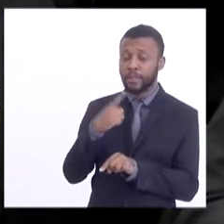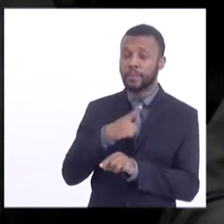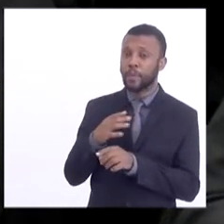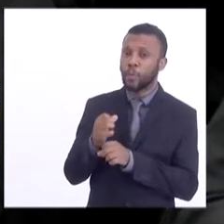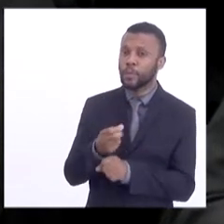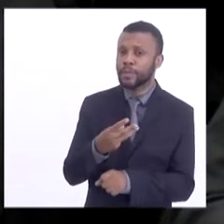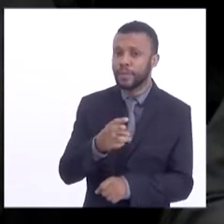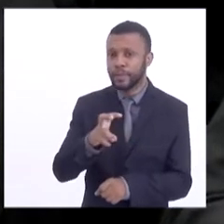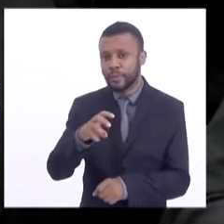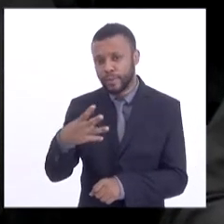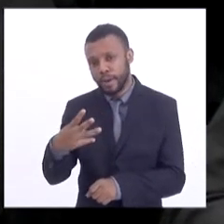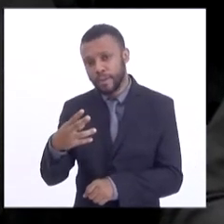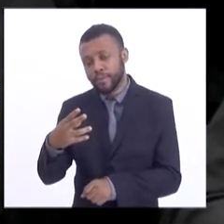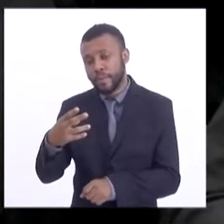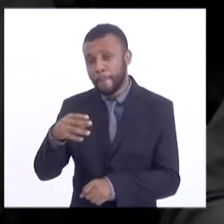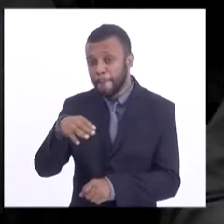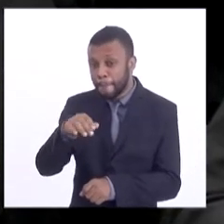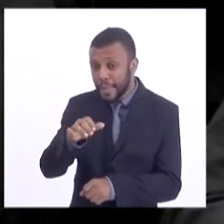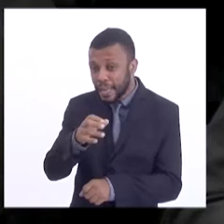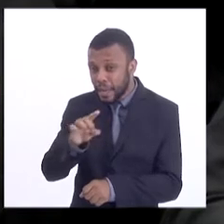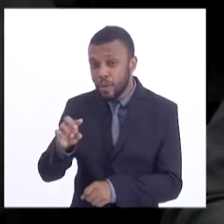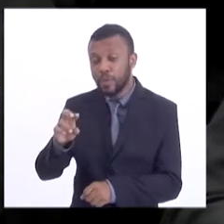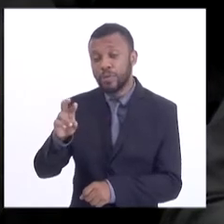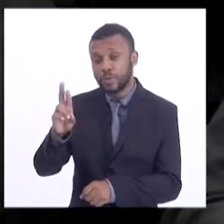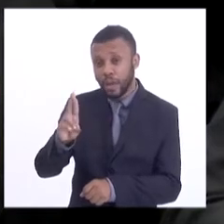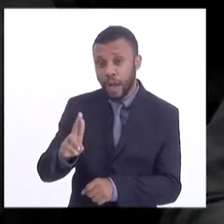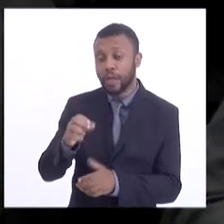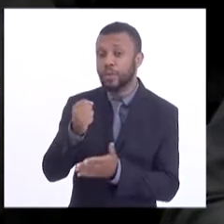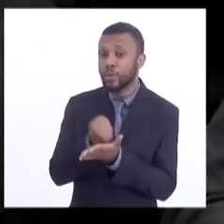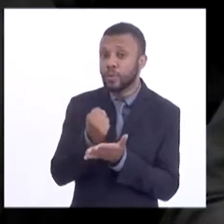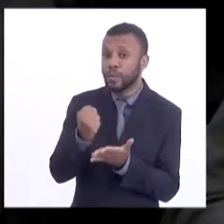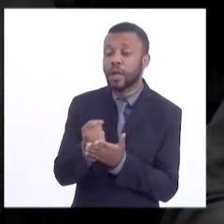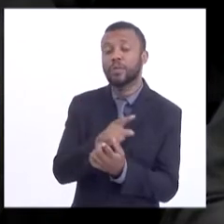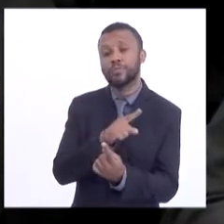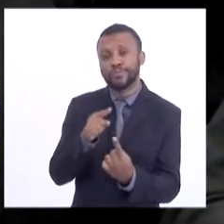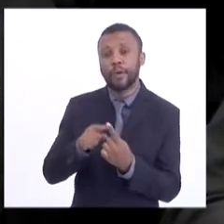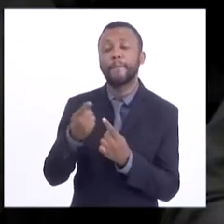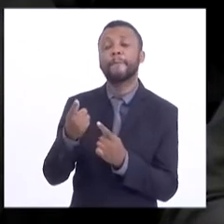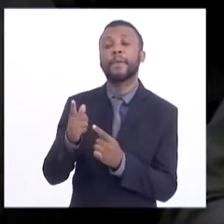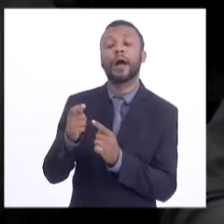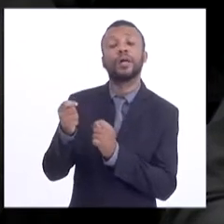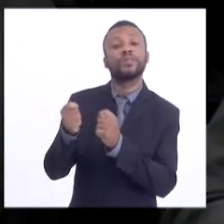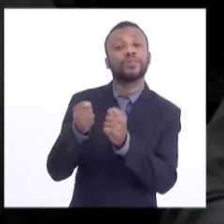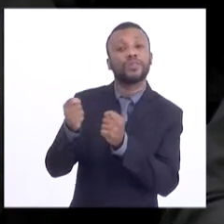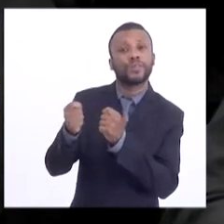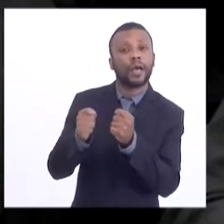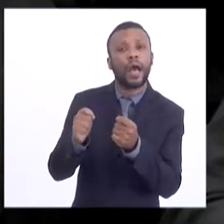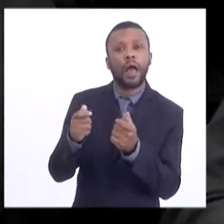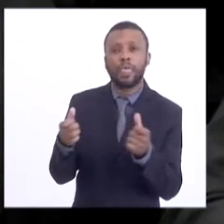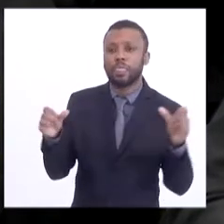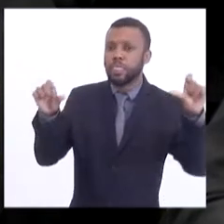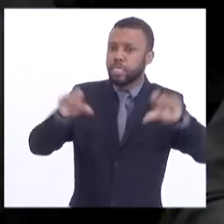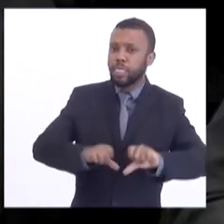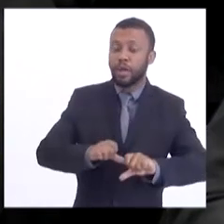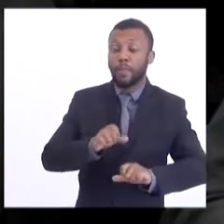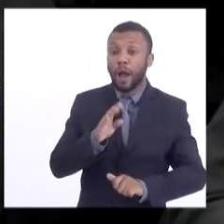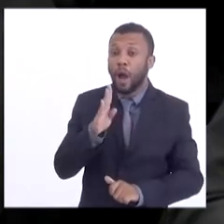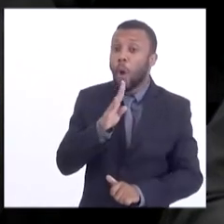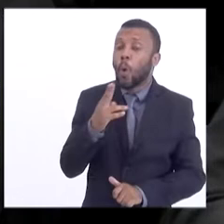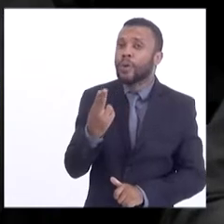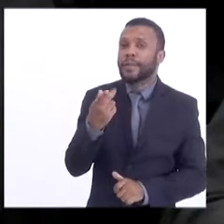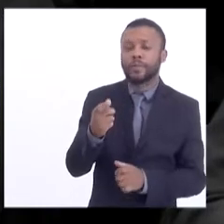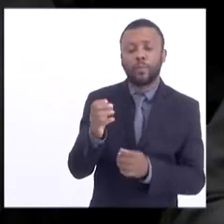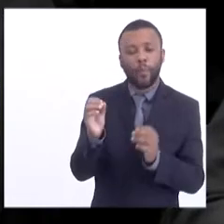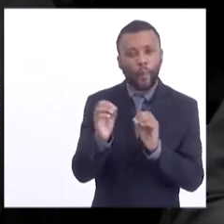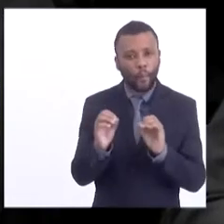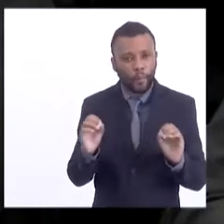milhões de reais contratados para gerenciar a crise sem nenhuma emergência entre